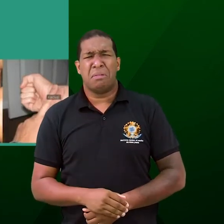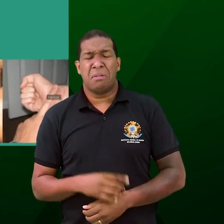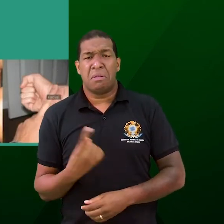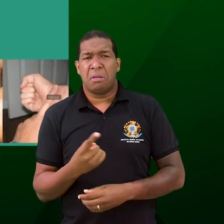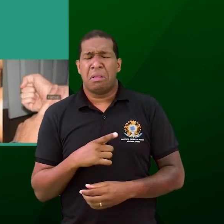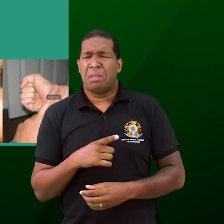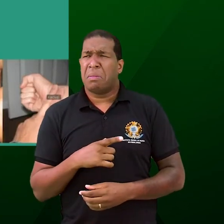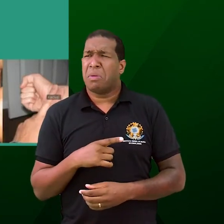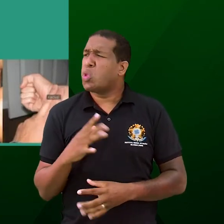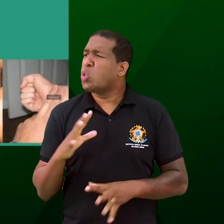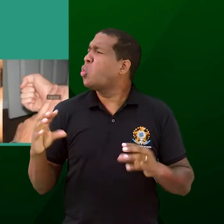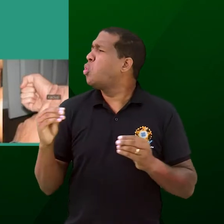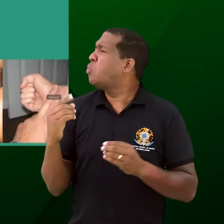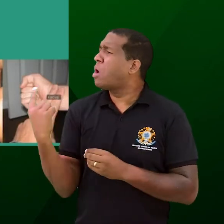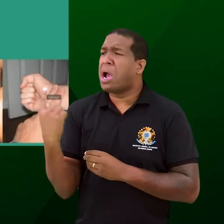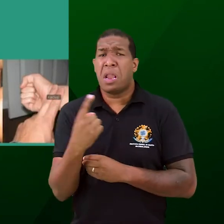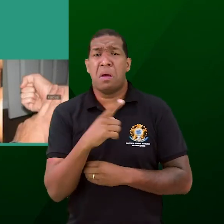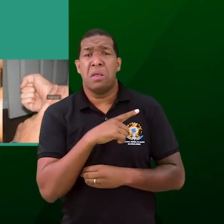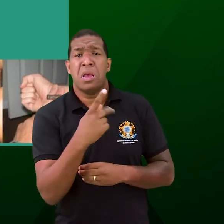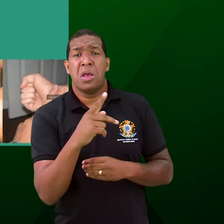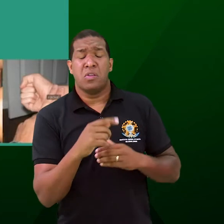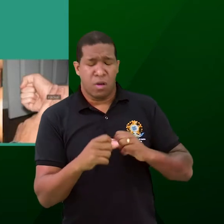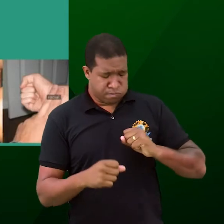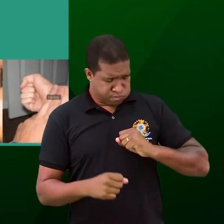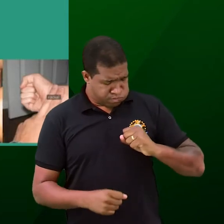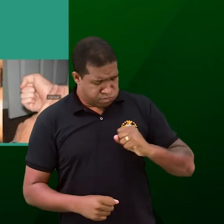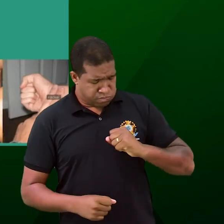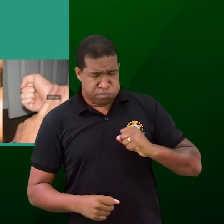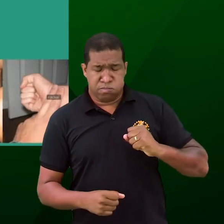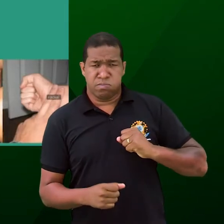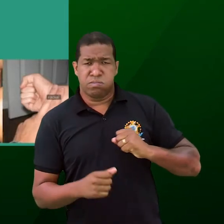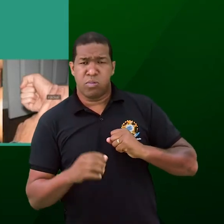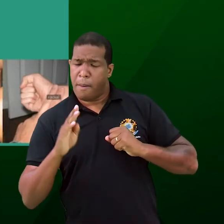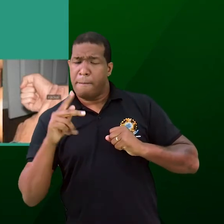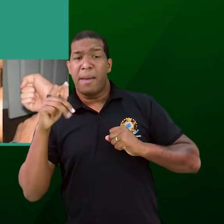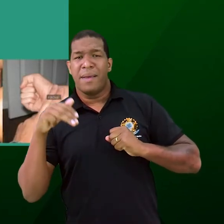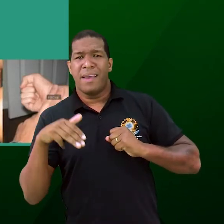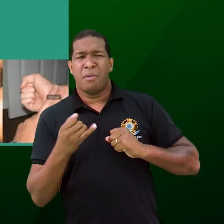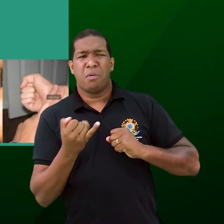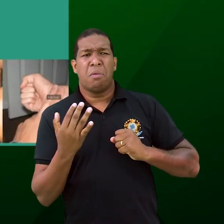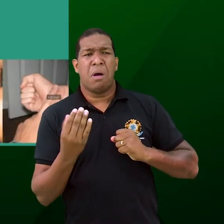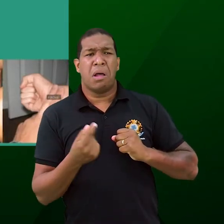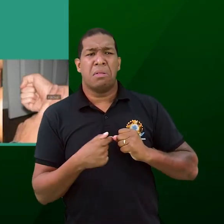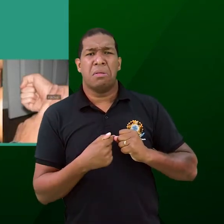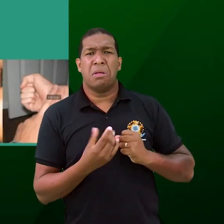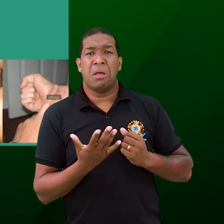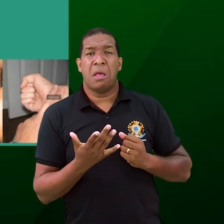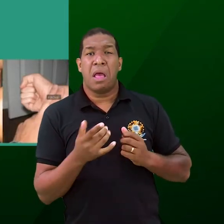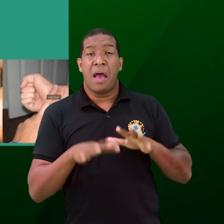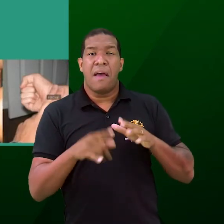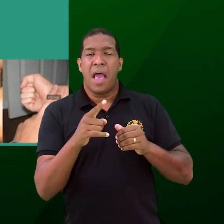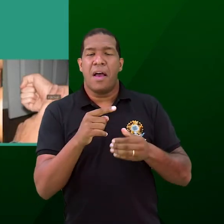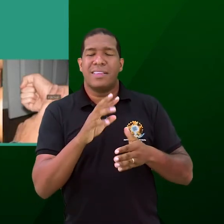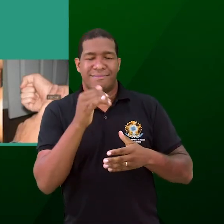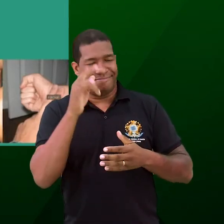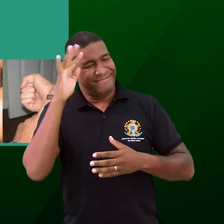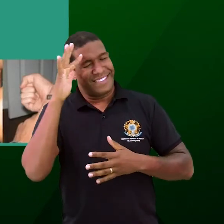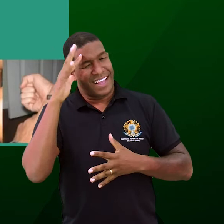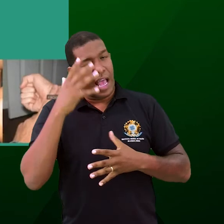treinar uma maratona, 20 quilômetros, 10 quilômetros. Ele vai fazer isso raras vezes durante a semana. Por quê? Porque não é